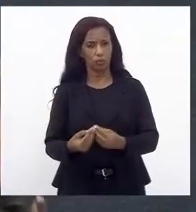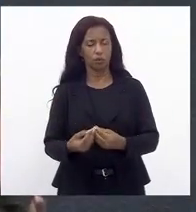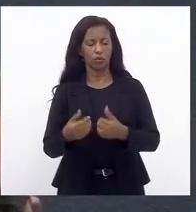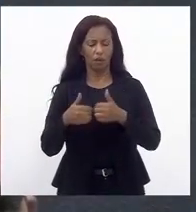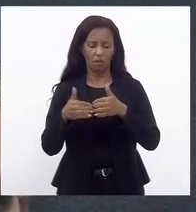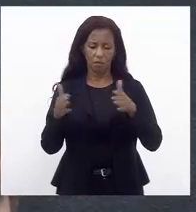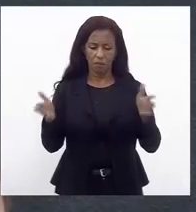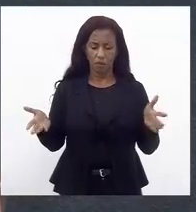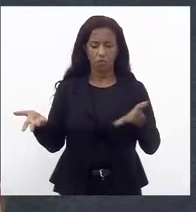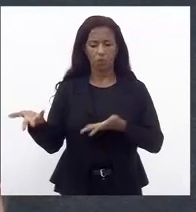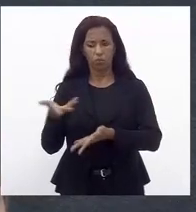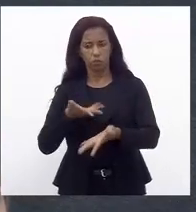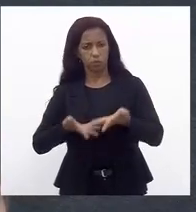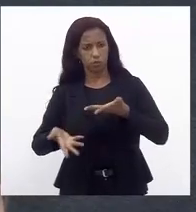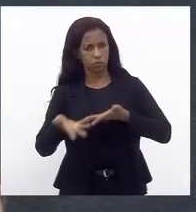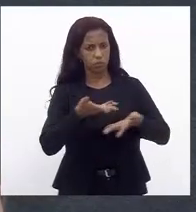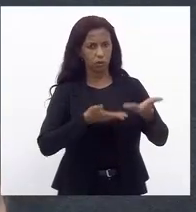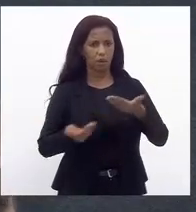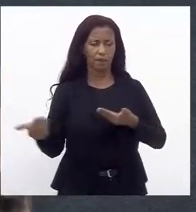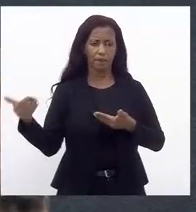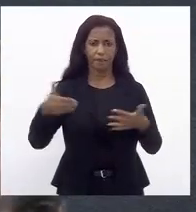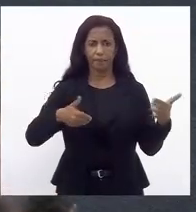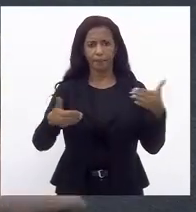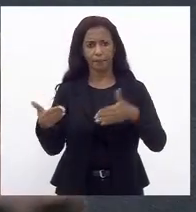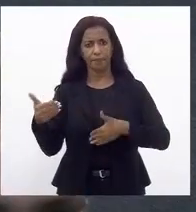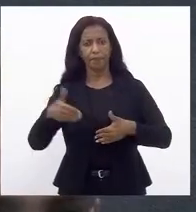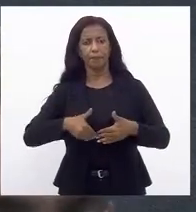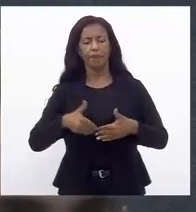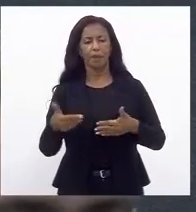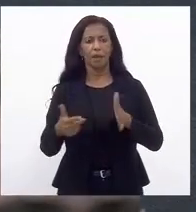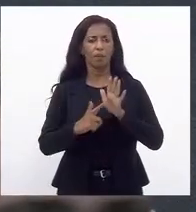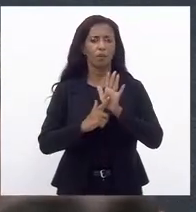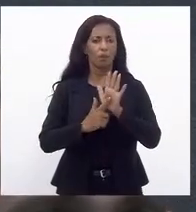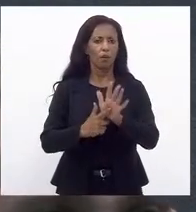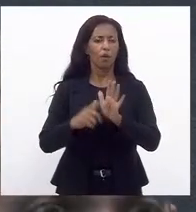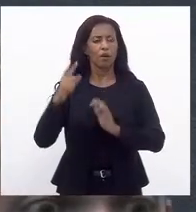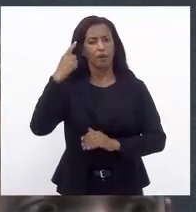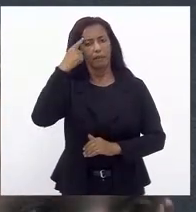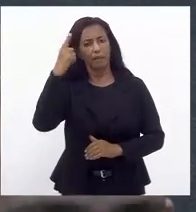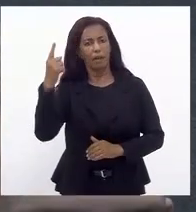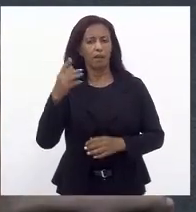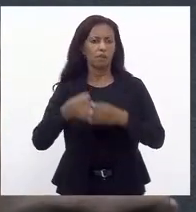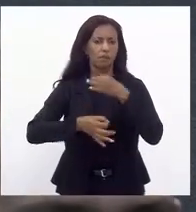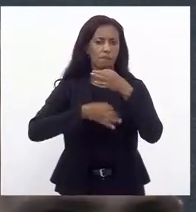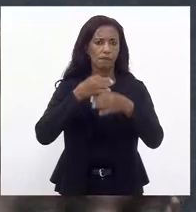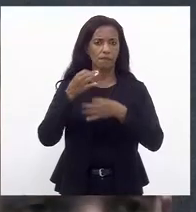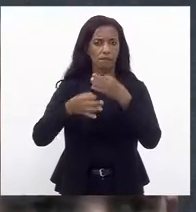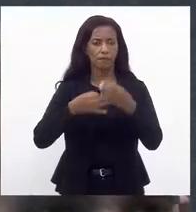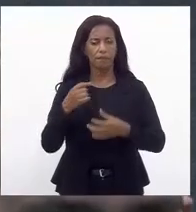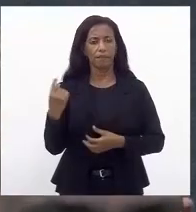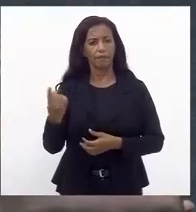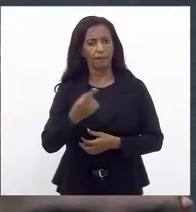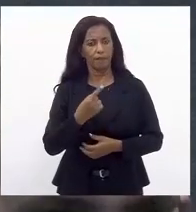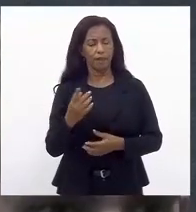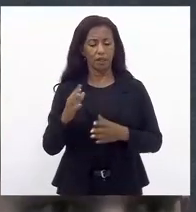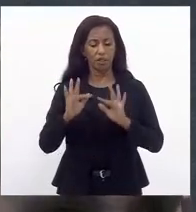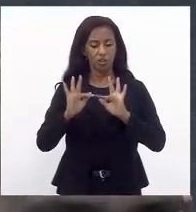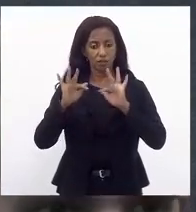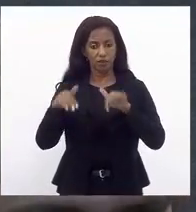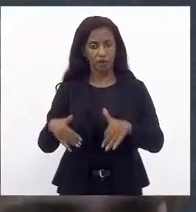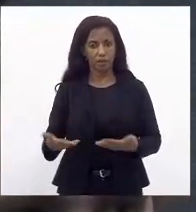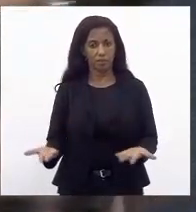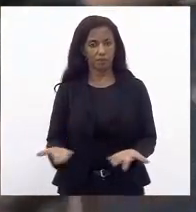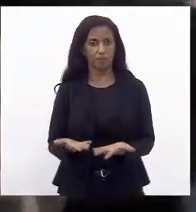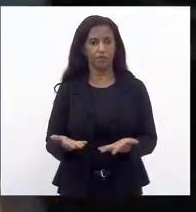abrir o espaço para que todos pudessem apresentar suas ideias sugestões para que a gente finalizasse